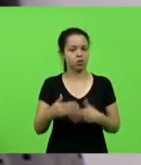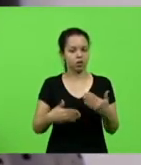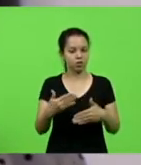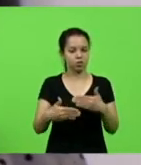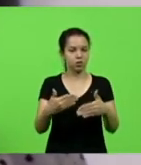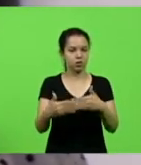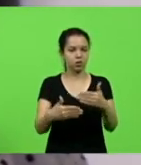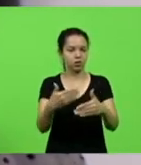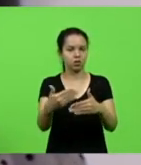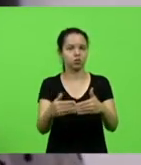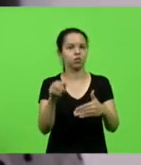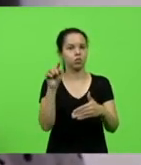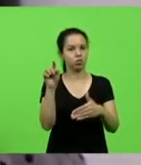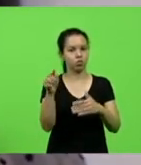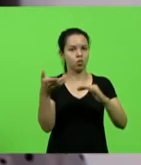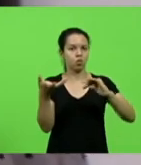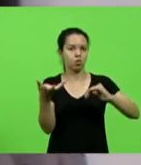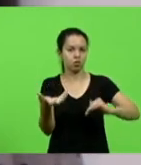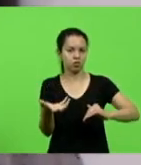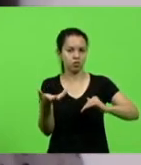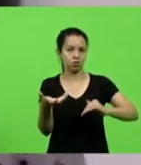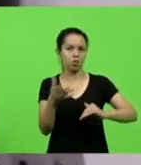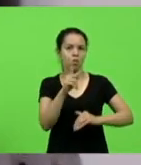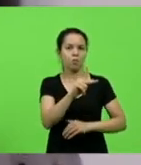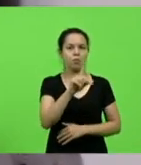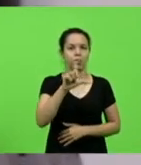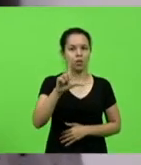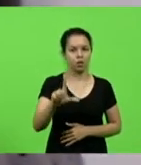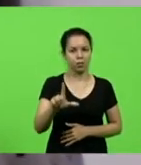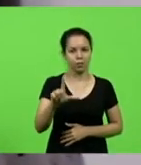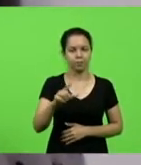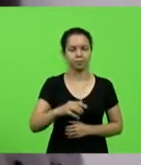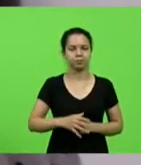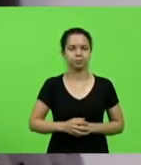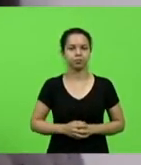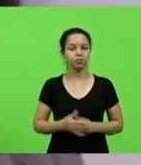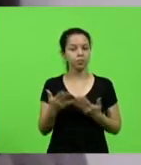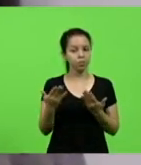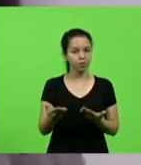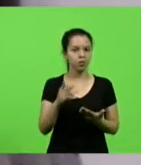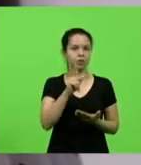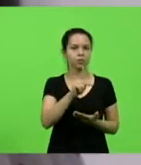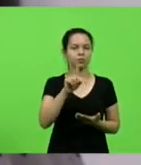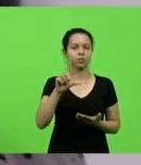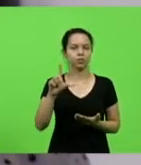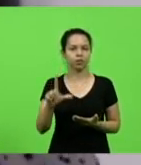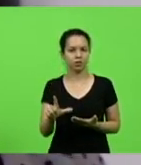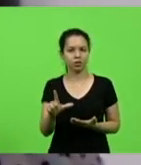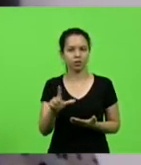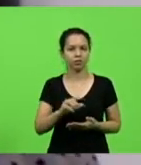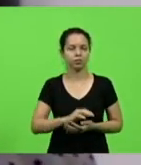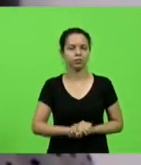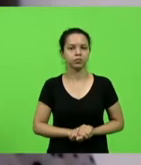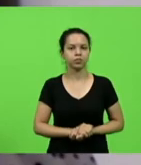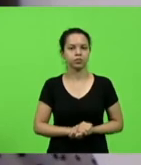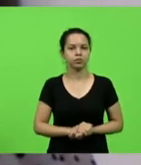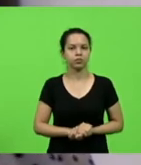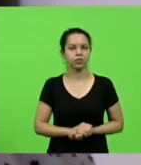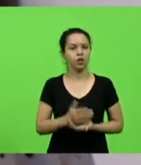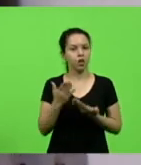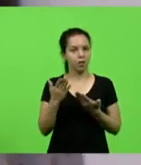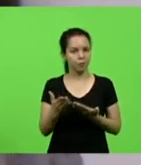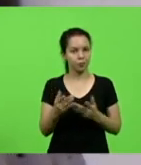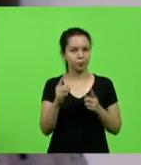Congresso Nacional um PL, né? E esse PL está com grandes pontos